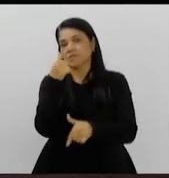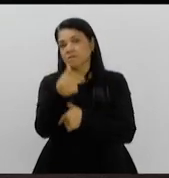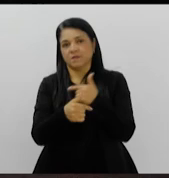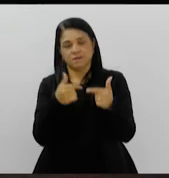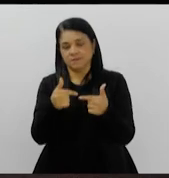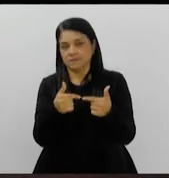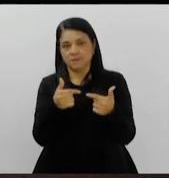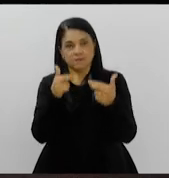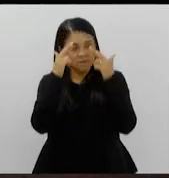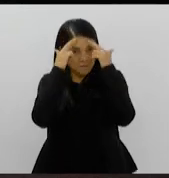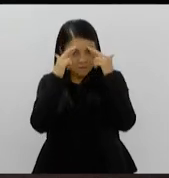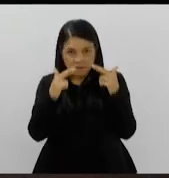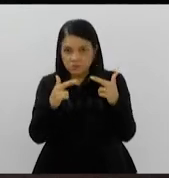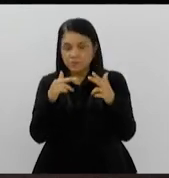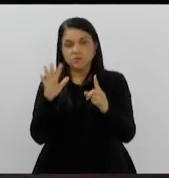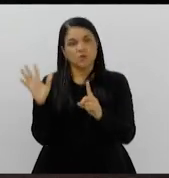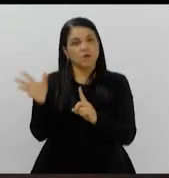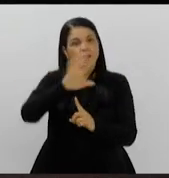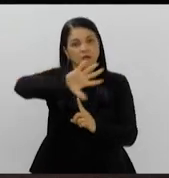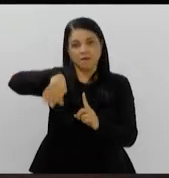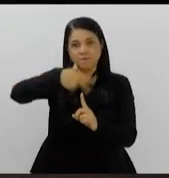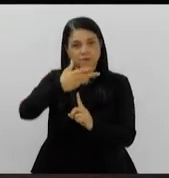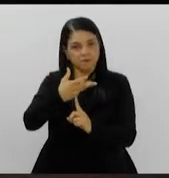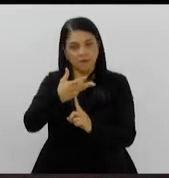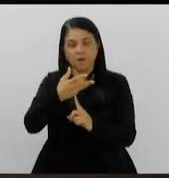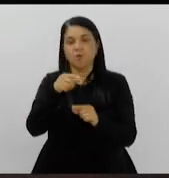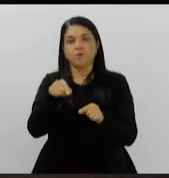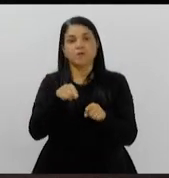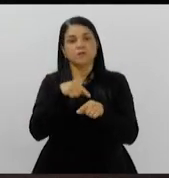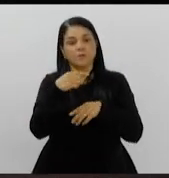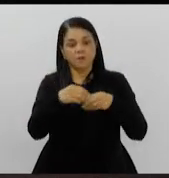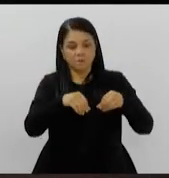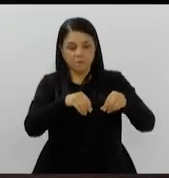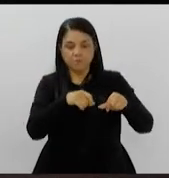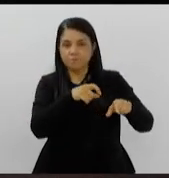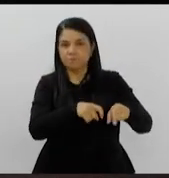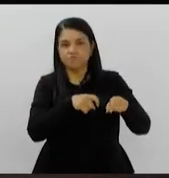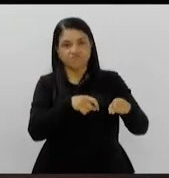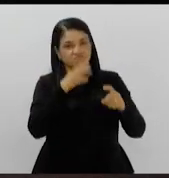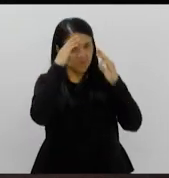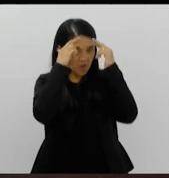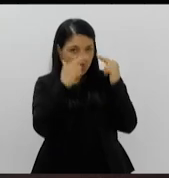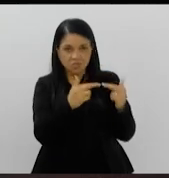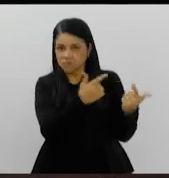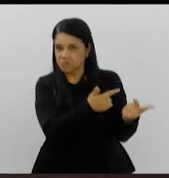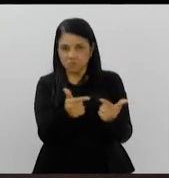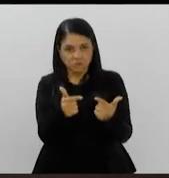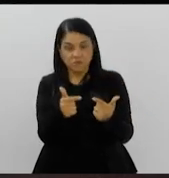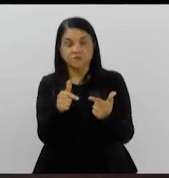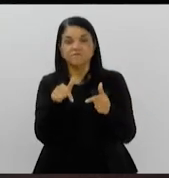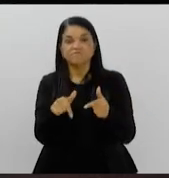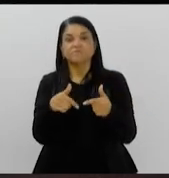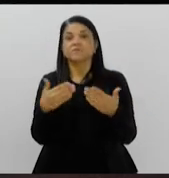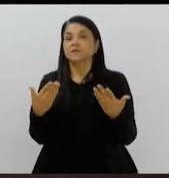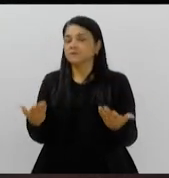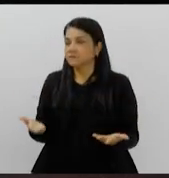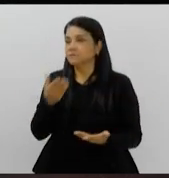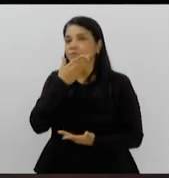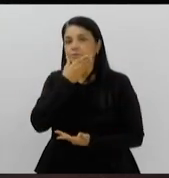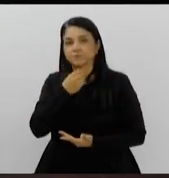trabalhista, ambiental e de produtividade das suas terras. Portanto, senhoras e